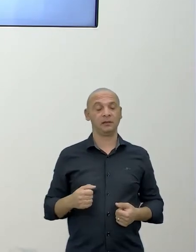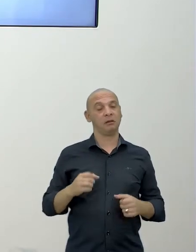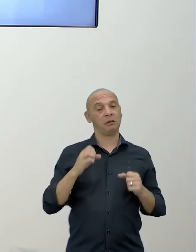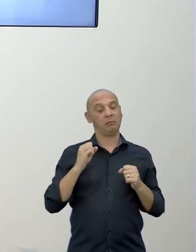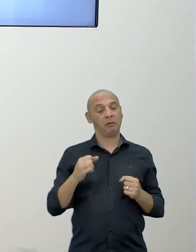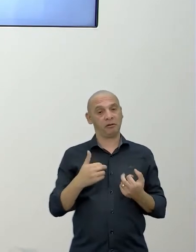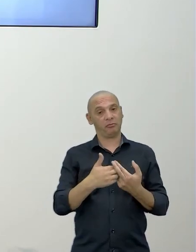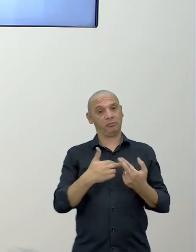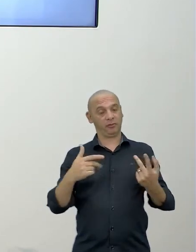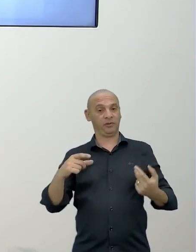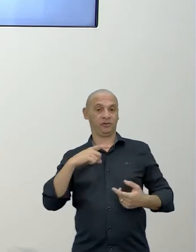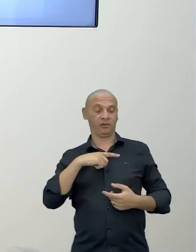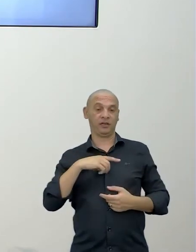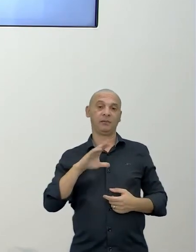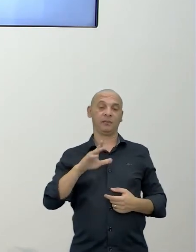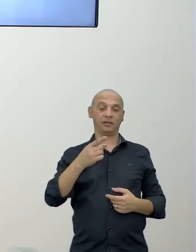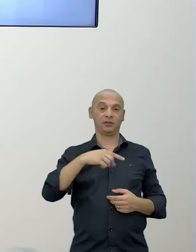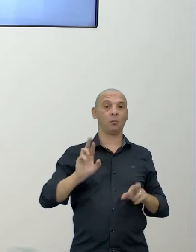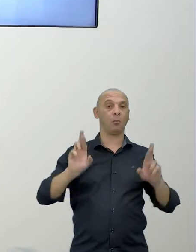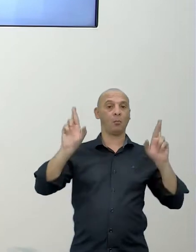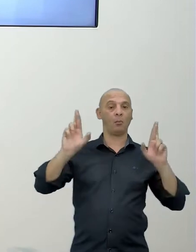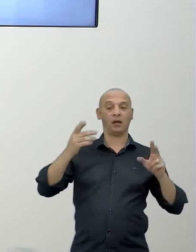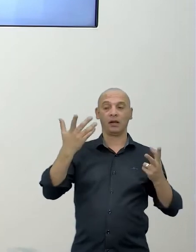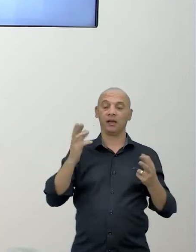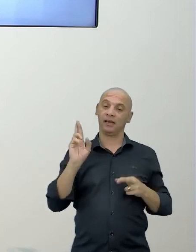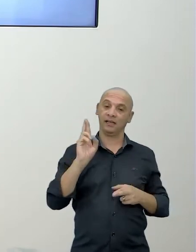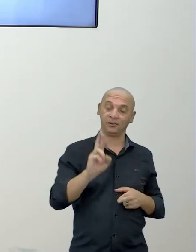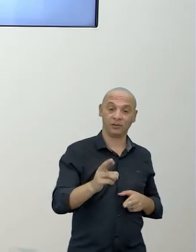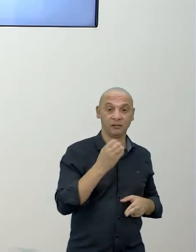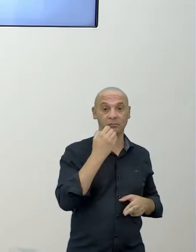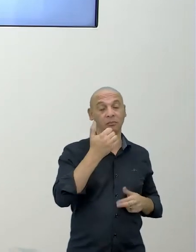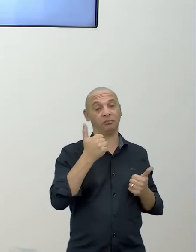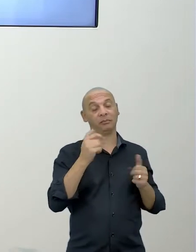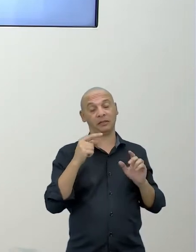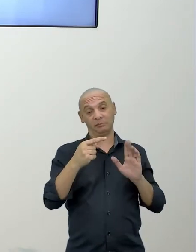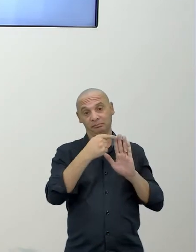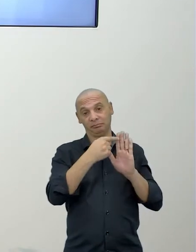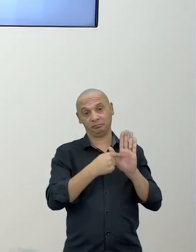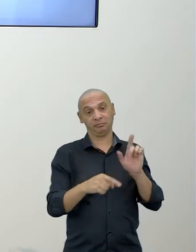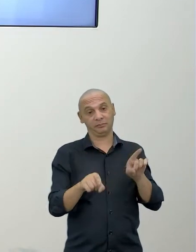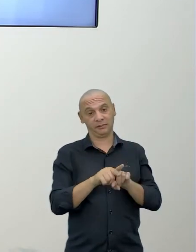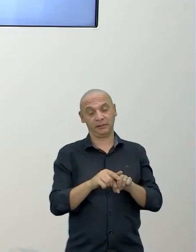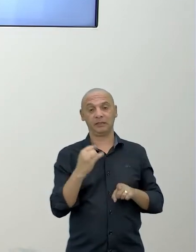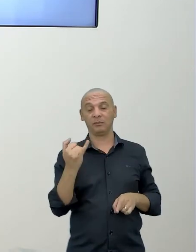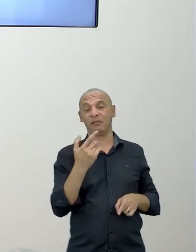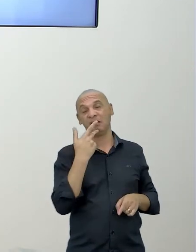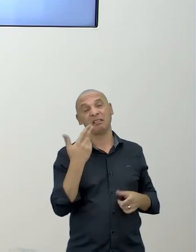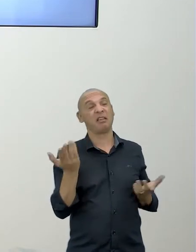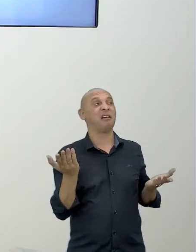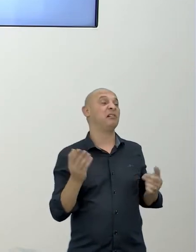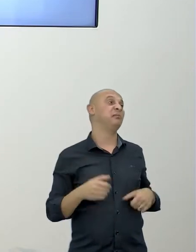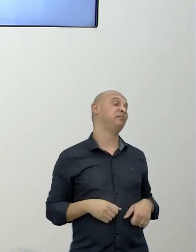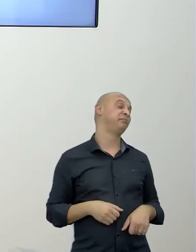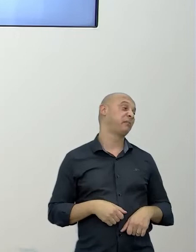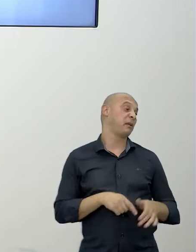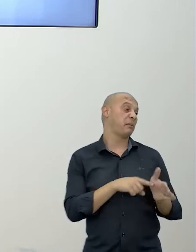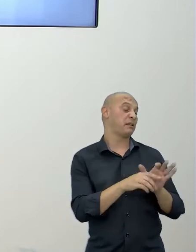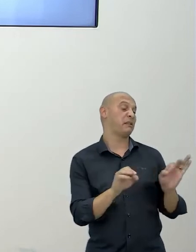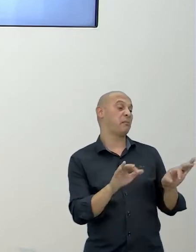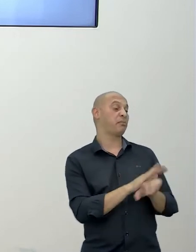gente sempre começa um trabalho ou uma pesquisa esperando que saia uma resposta. Às vezes pode não sair o que você quer, mas a gente sempre espera ter